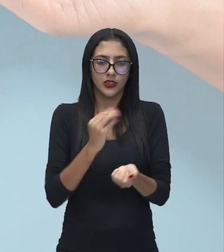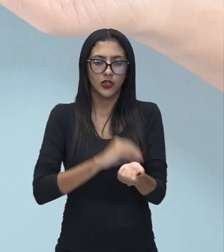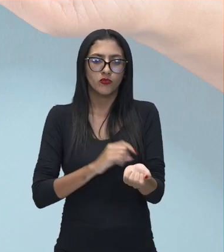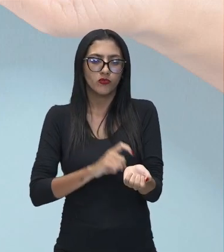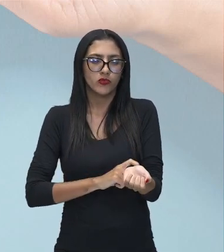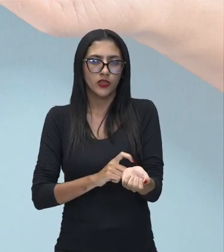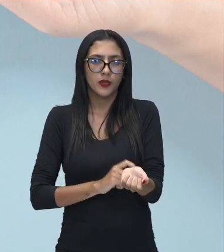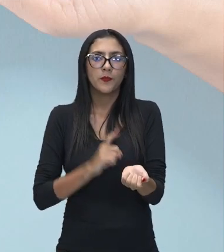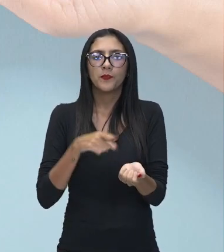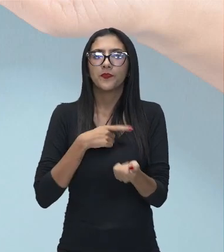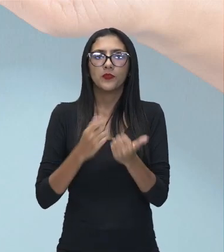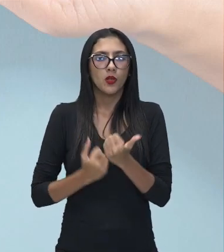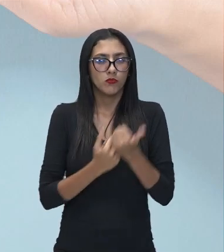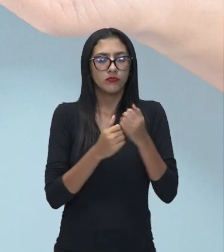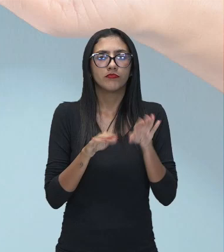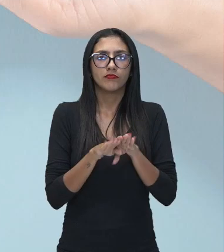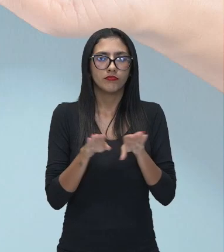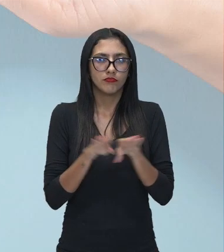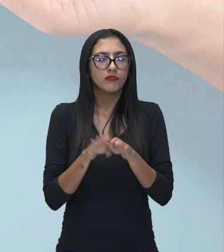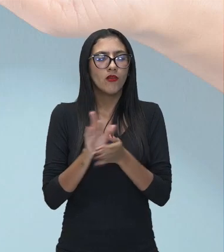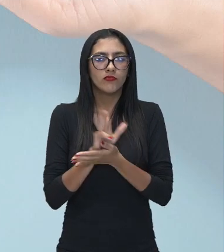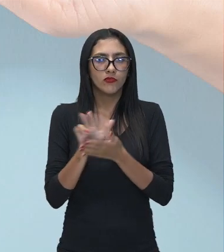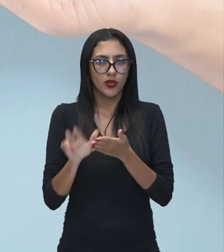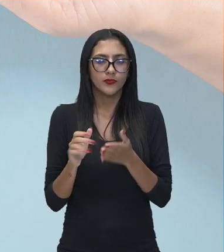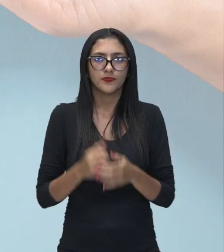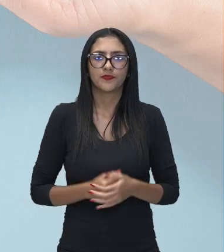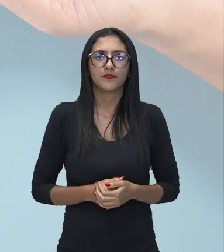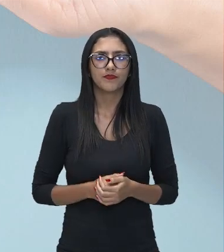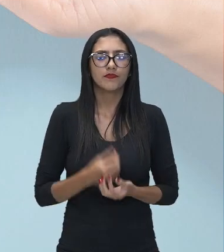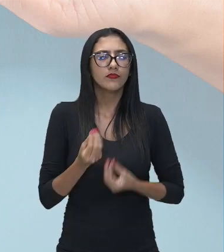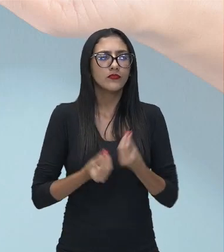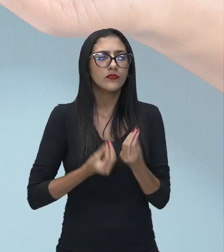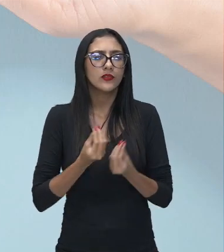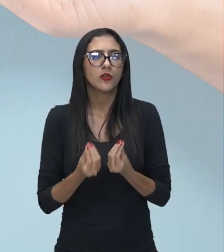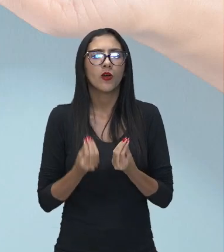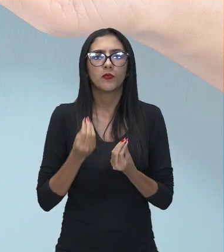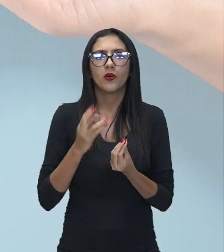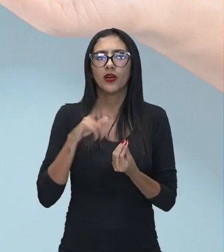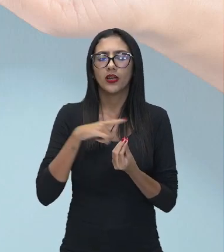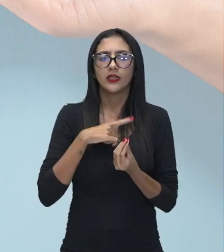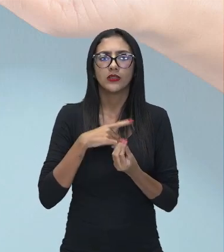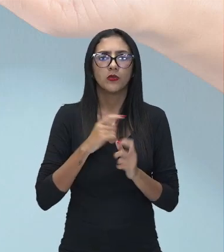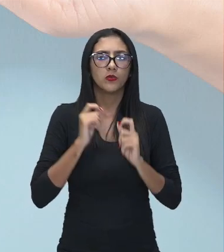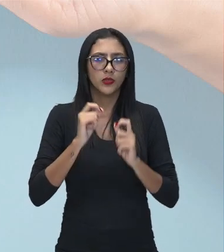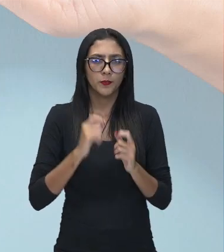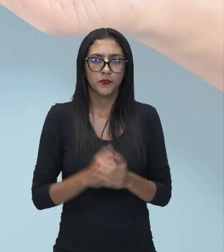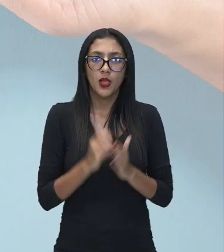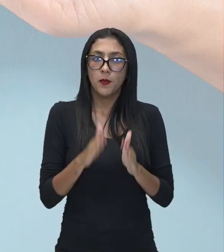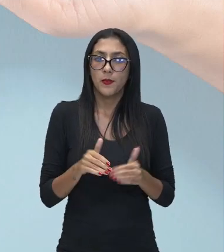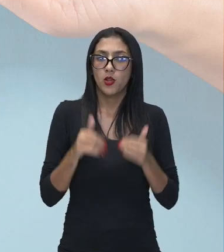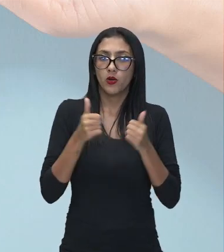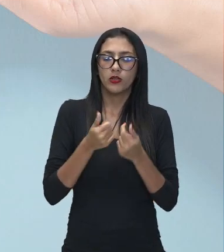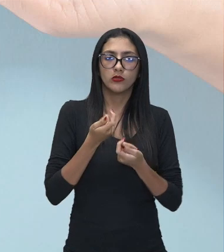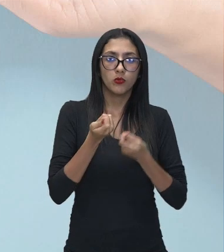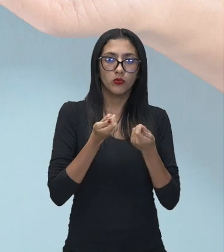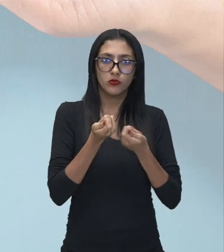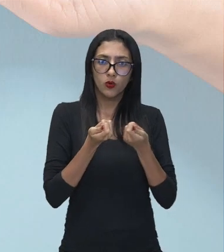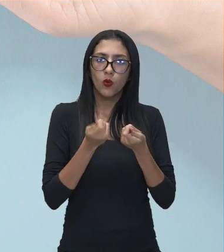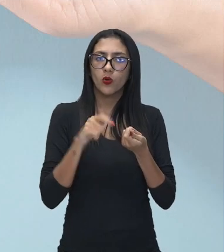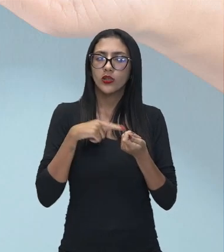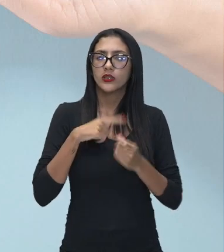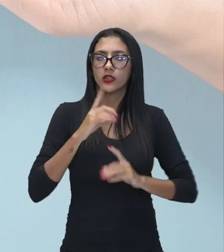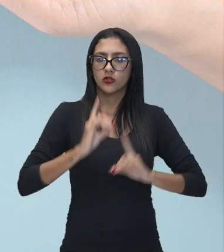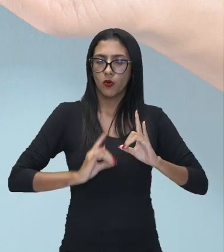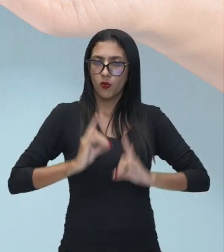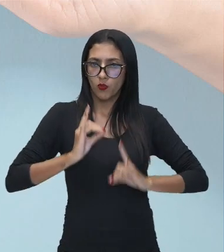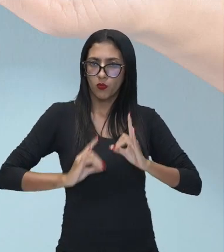ser auxiliado ali de várias maneiras, como aumentando a sensibilidade à ação desse hormônio chamado